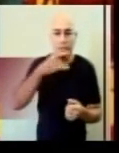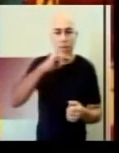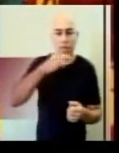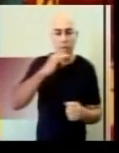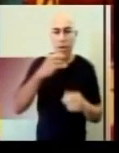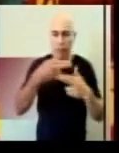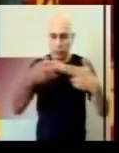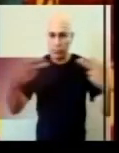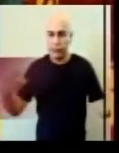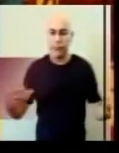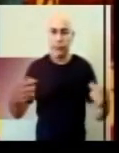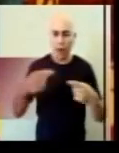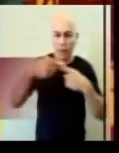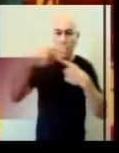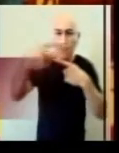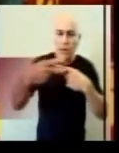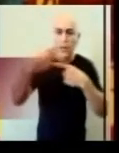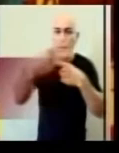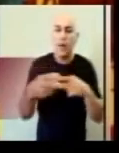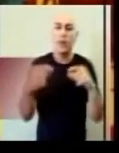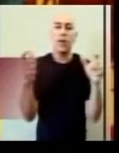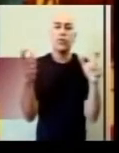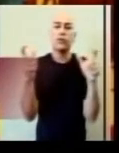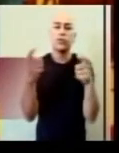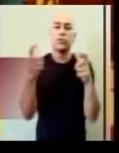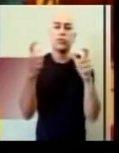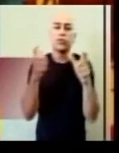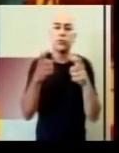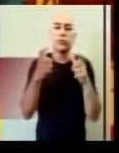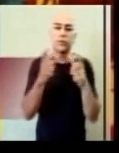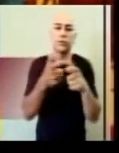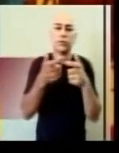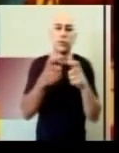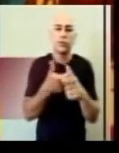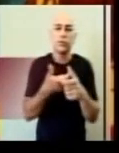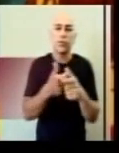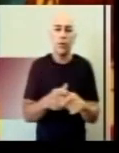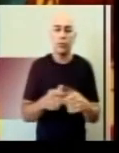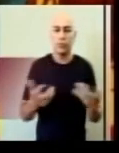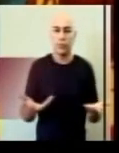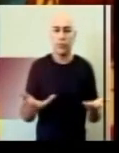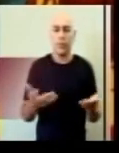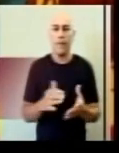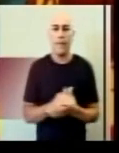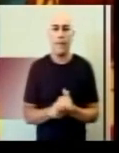a segunda semana, a gente teve uma redução, iniciou uma redução um pouco maior.